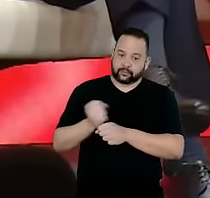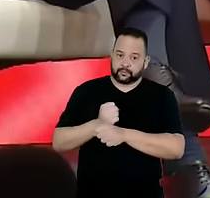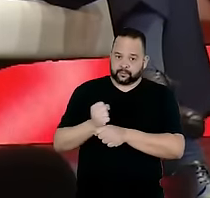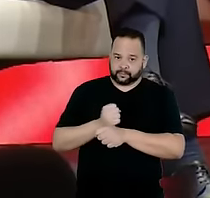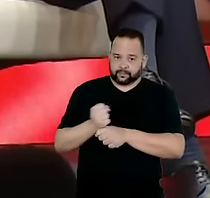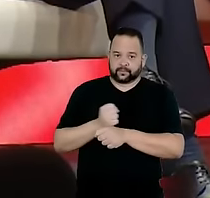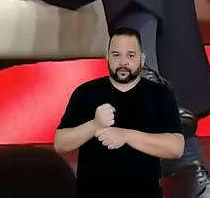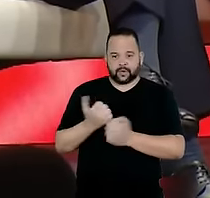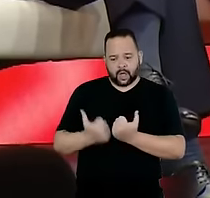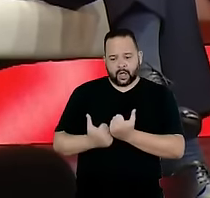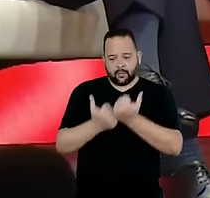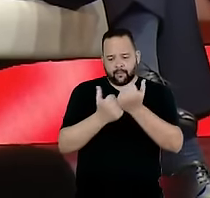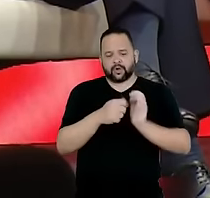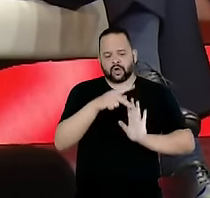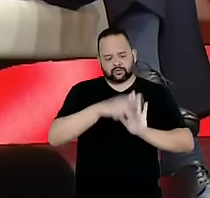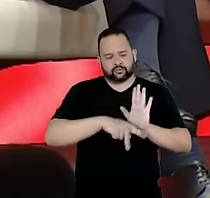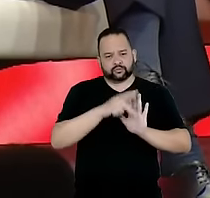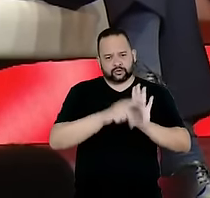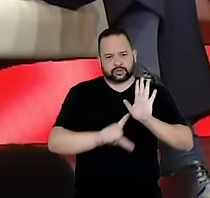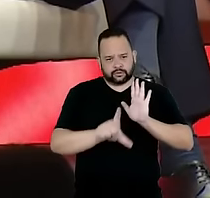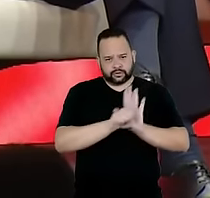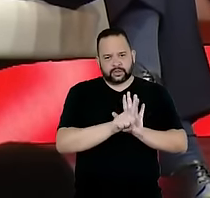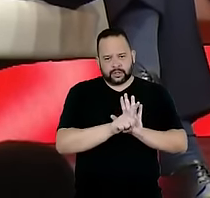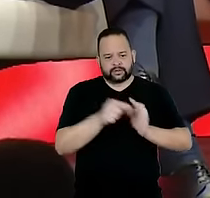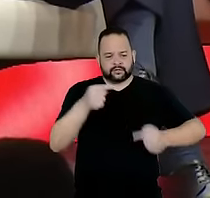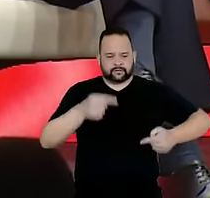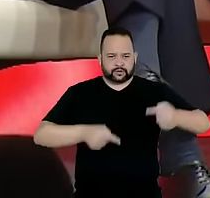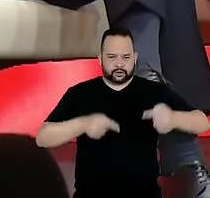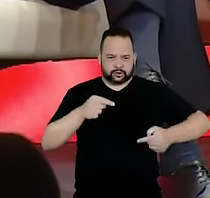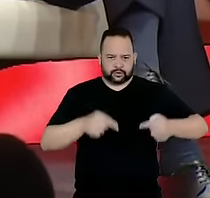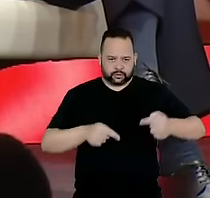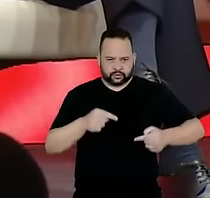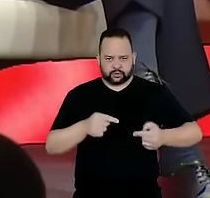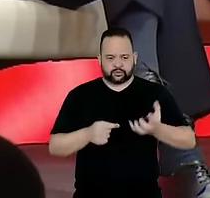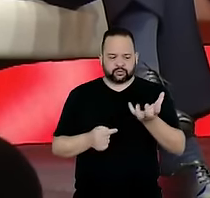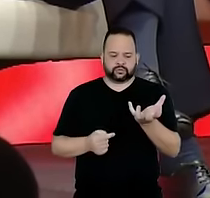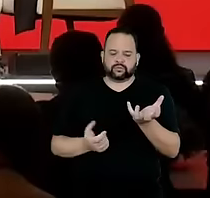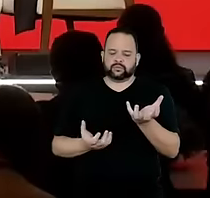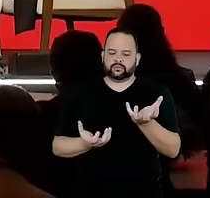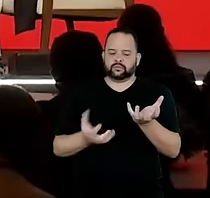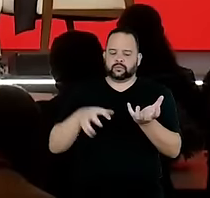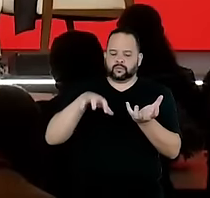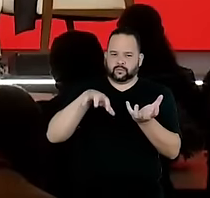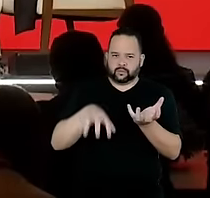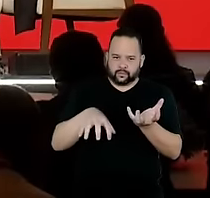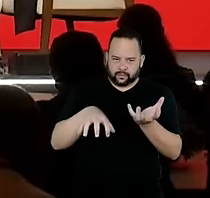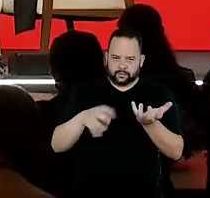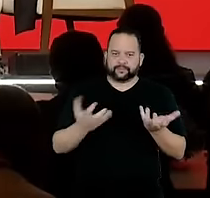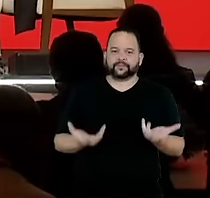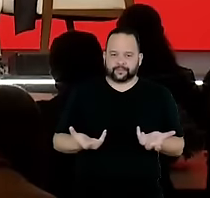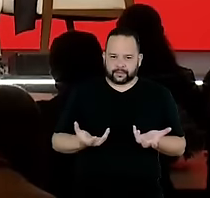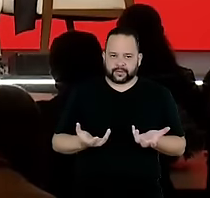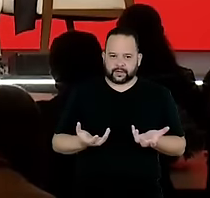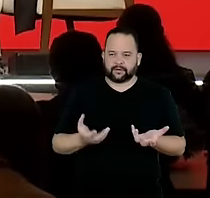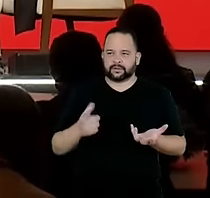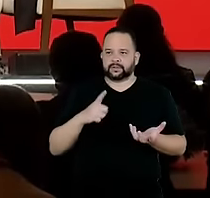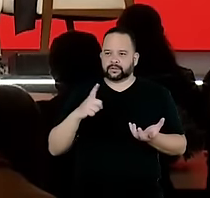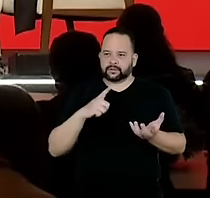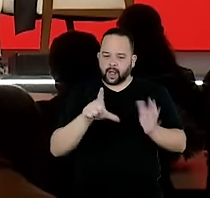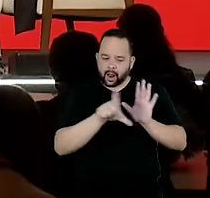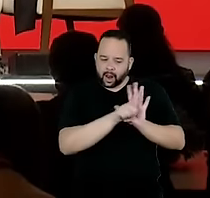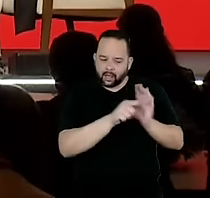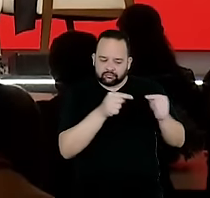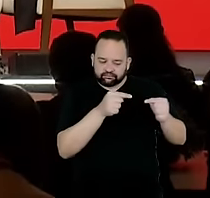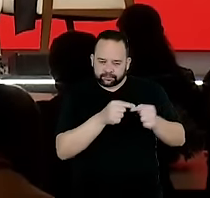estavam em tramitação no congresso e que regulavam eh buscavam regular o mercado de crédito de carbono nas suas duas